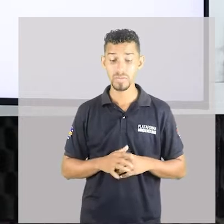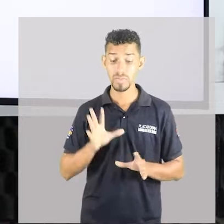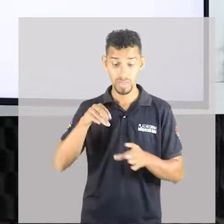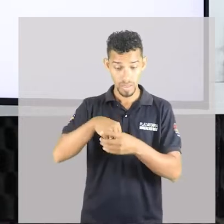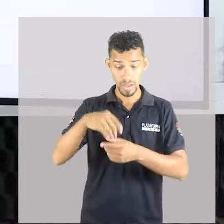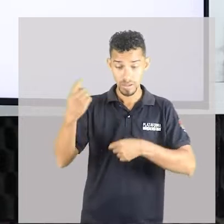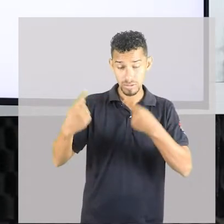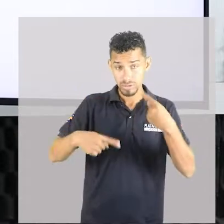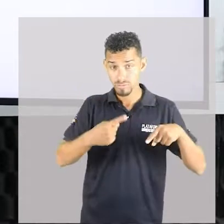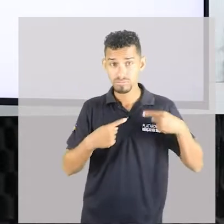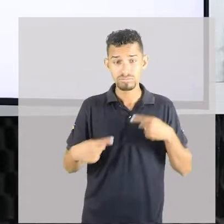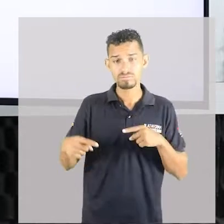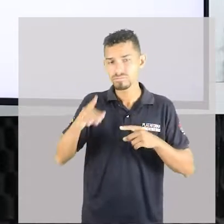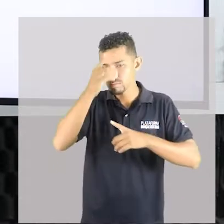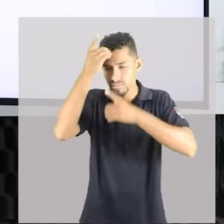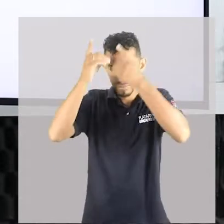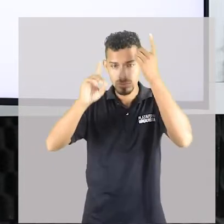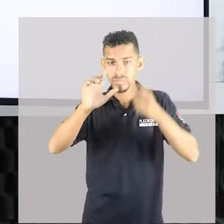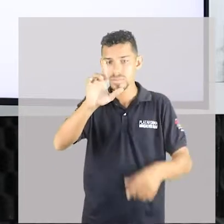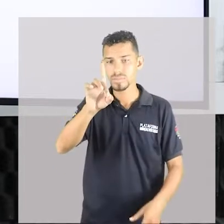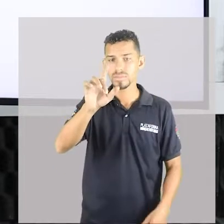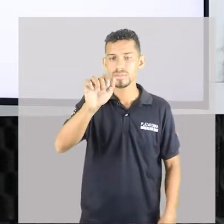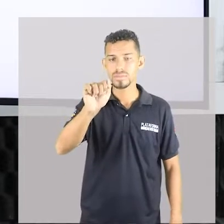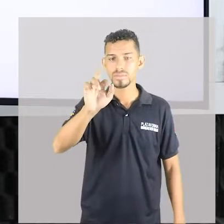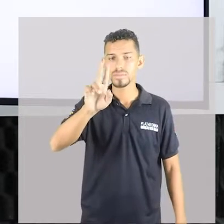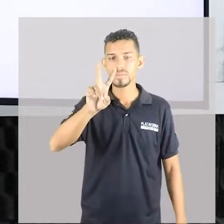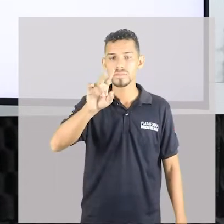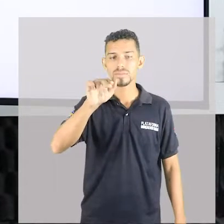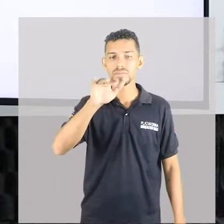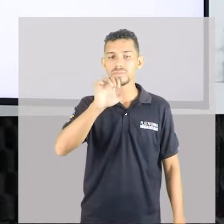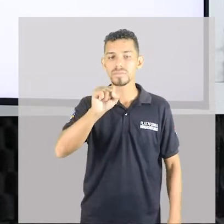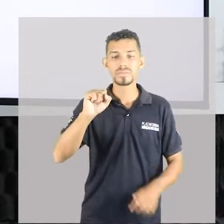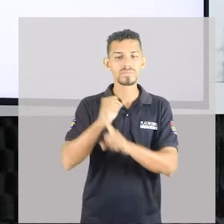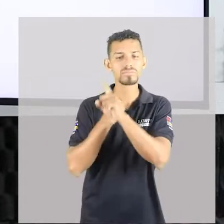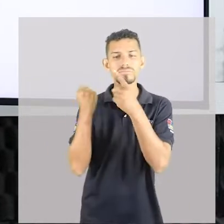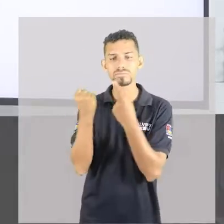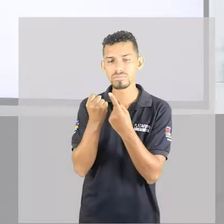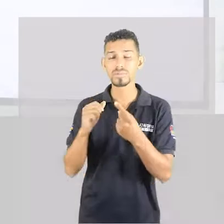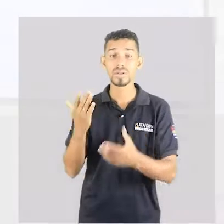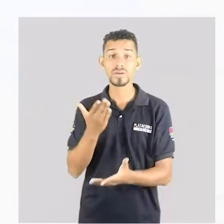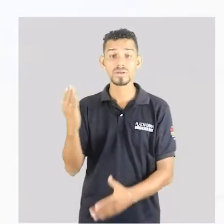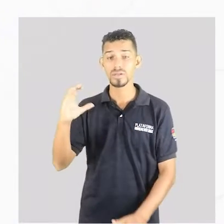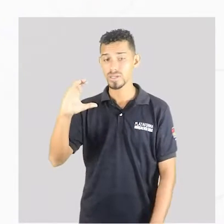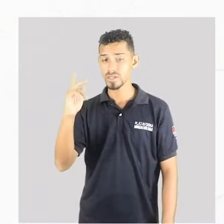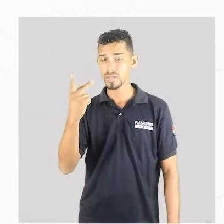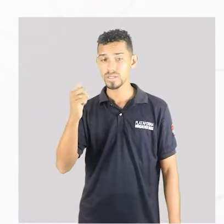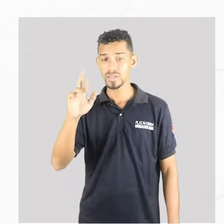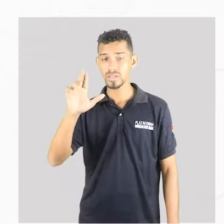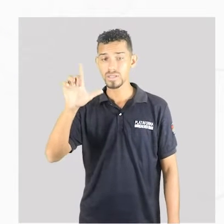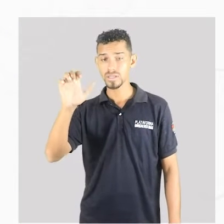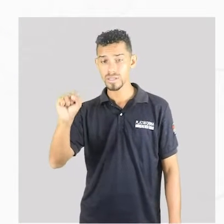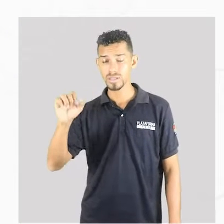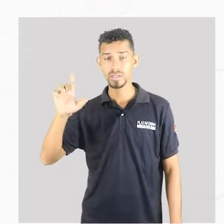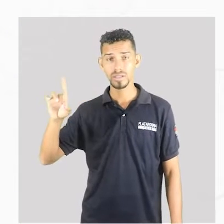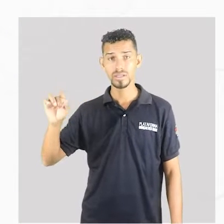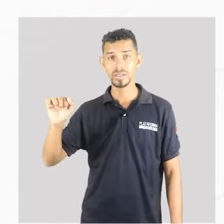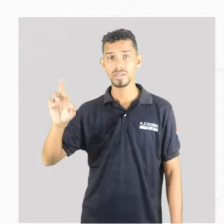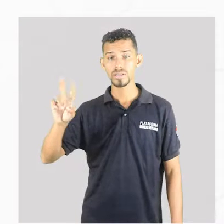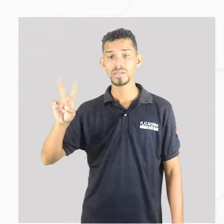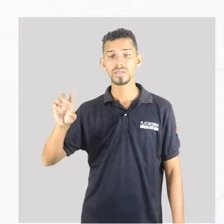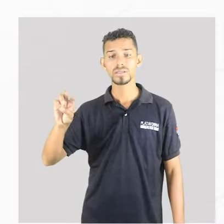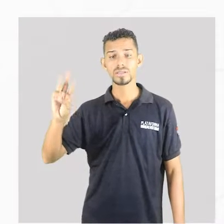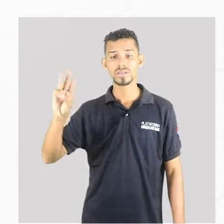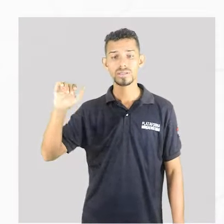dessa justificativa ideológica, nós temos o darwinismo social. Aparece, então, Charles Darwin, tá? que